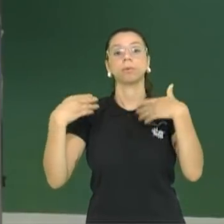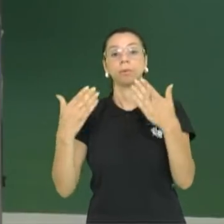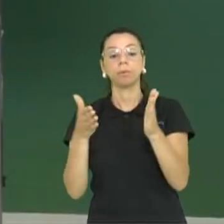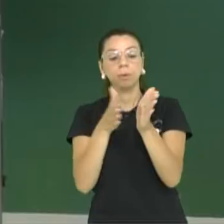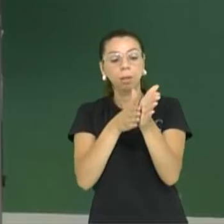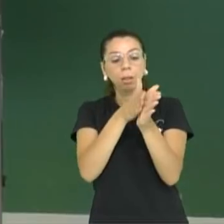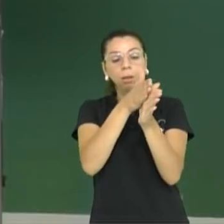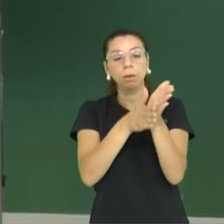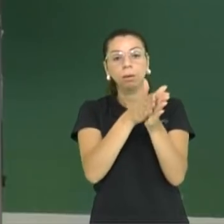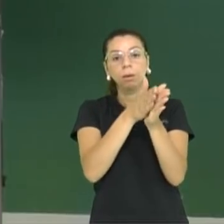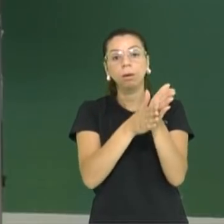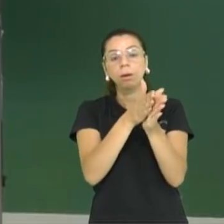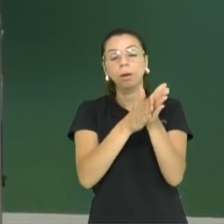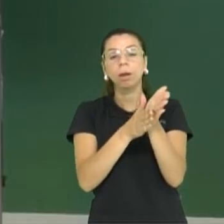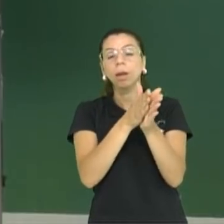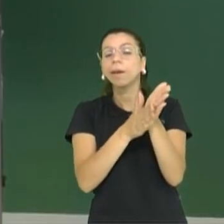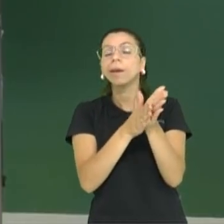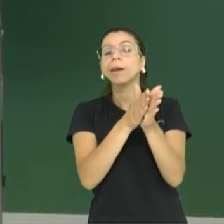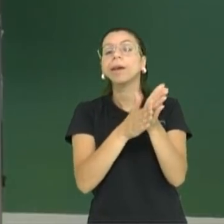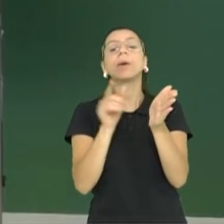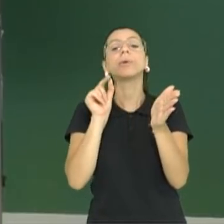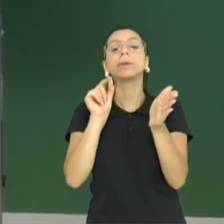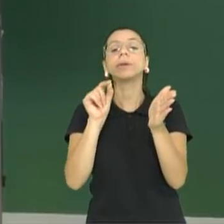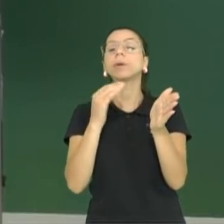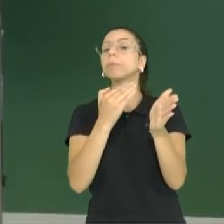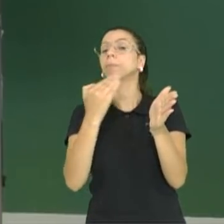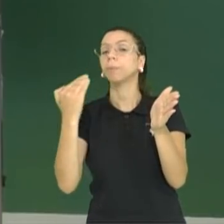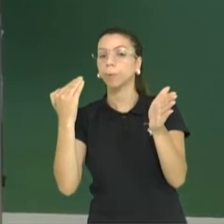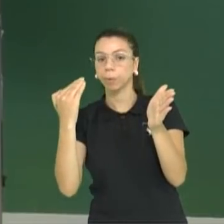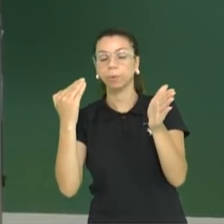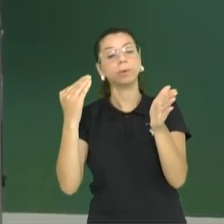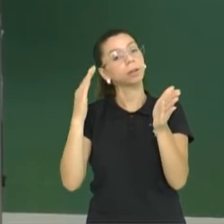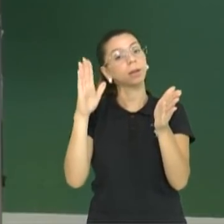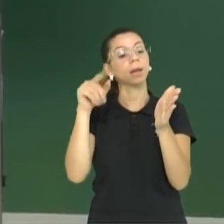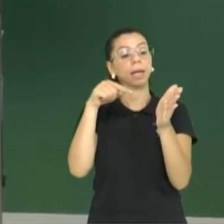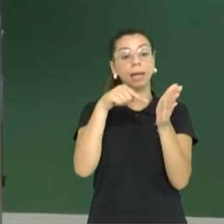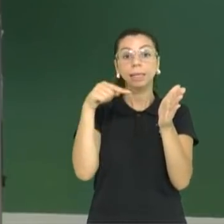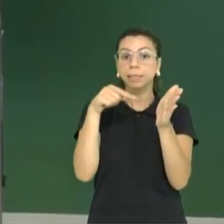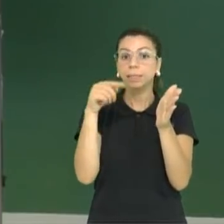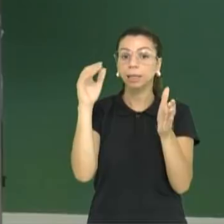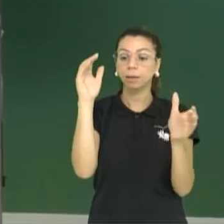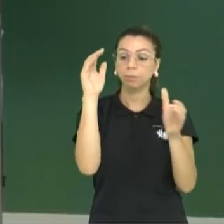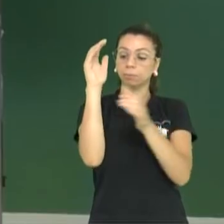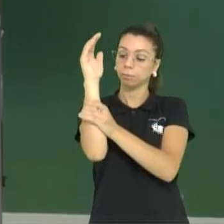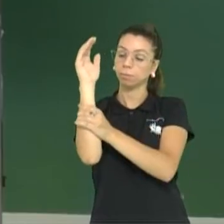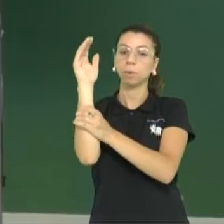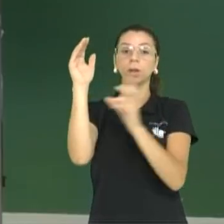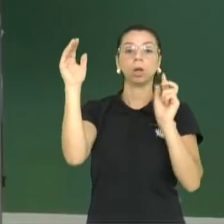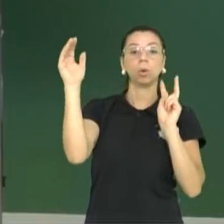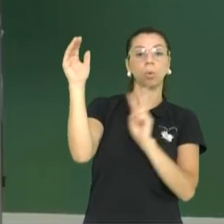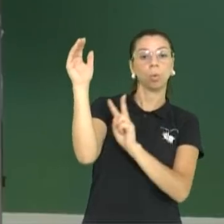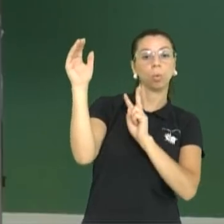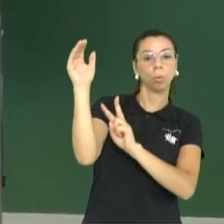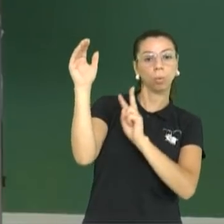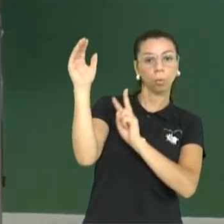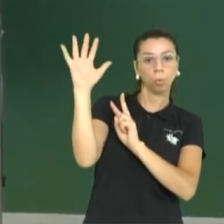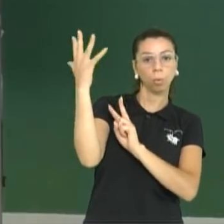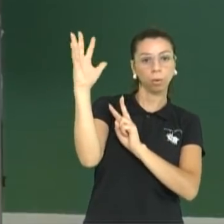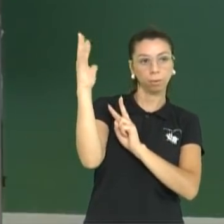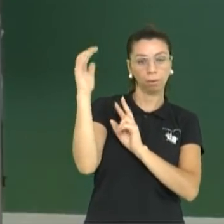tecido morto que serve de proteção para a planta, essa célula não pode mais estar ali, porque ela não recebe